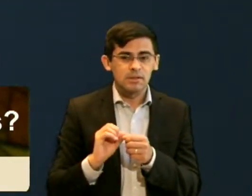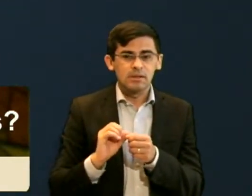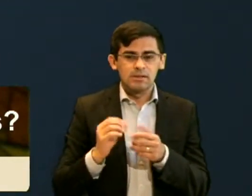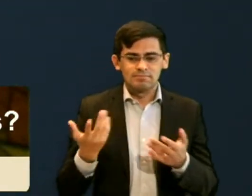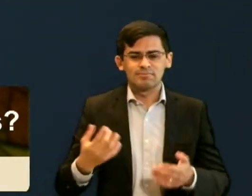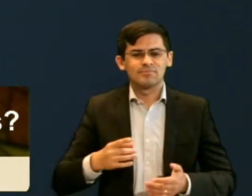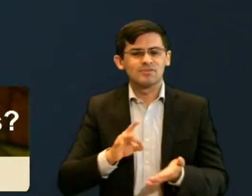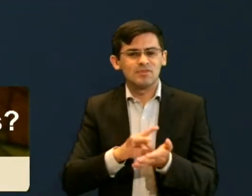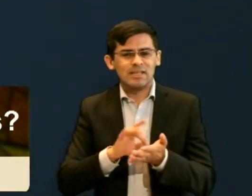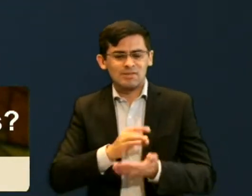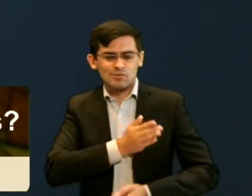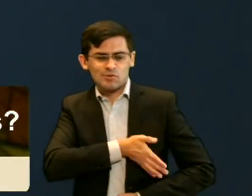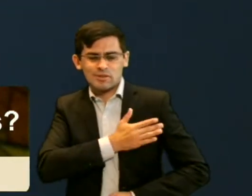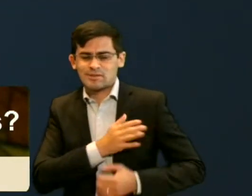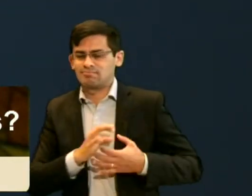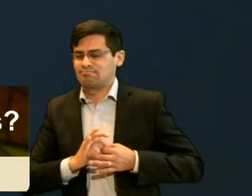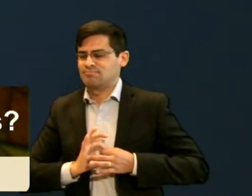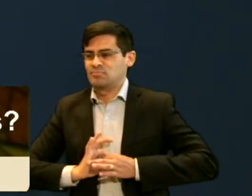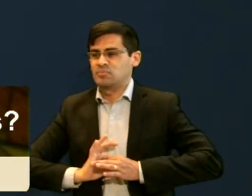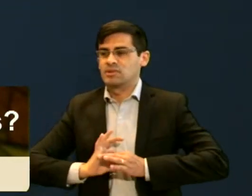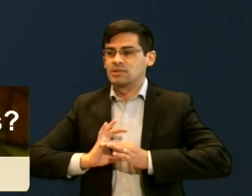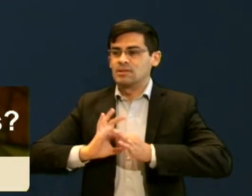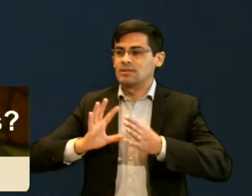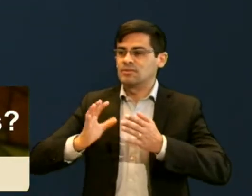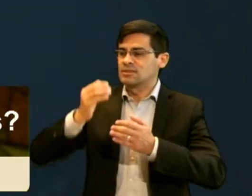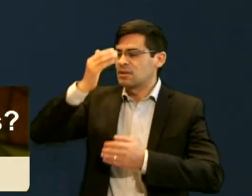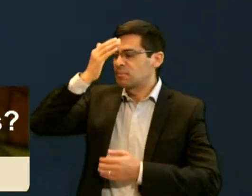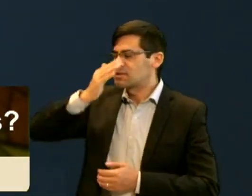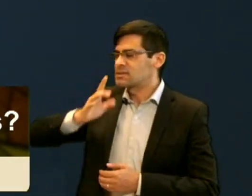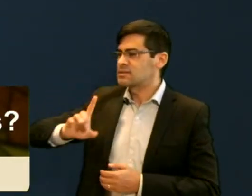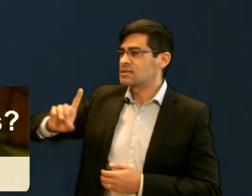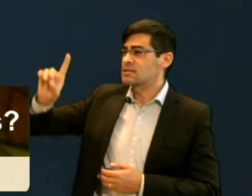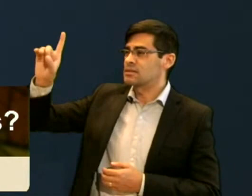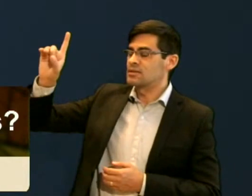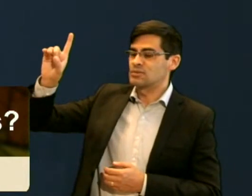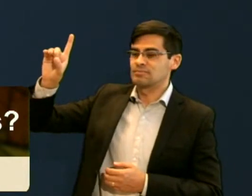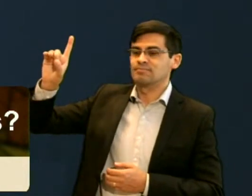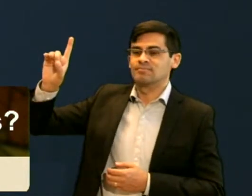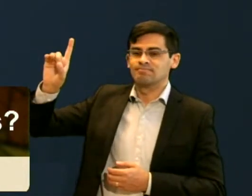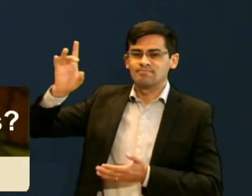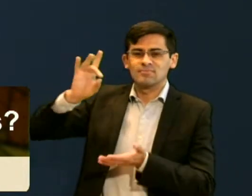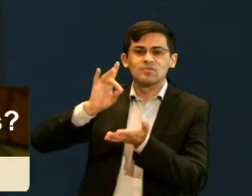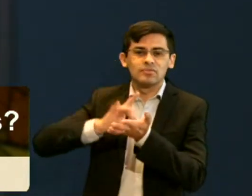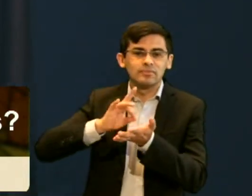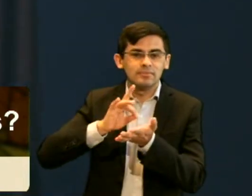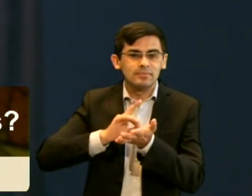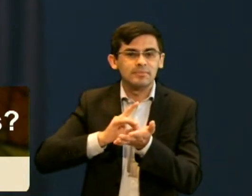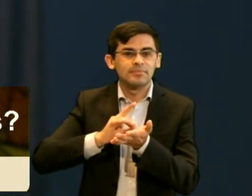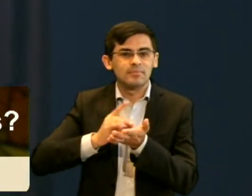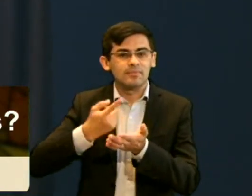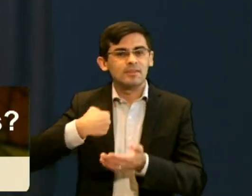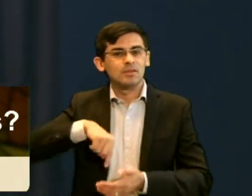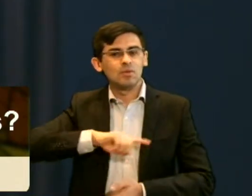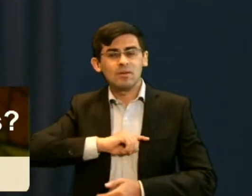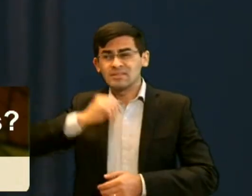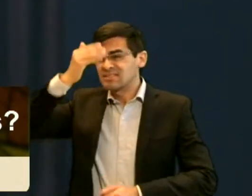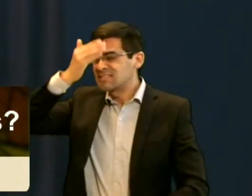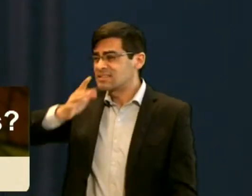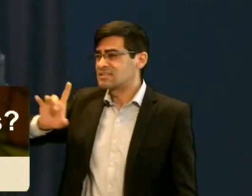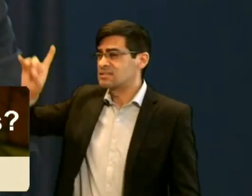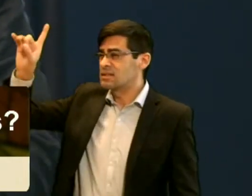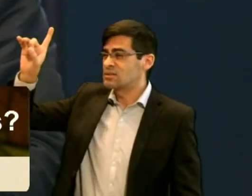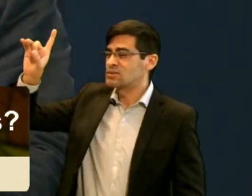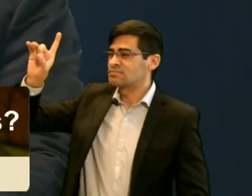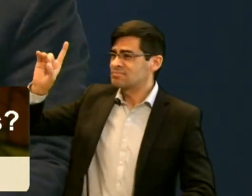ato voluntário de entrega, esse ato voluntário diante do